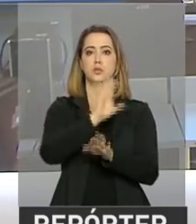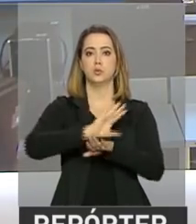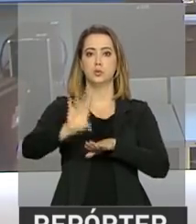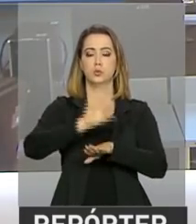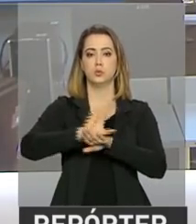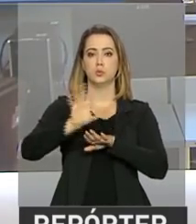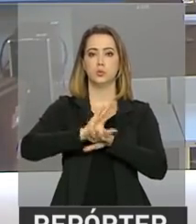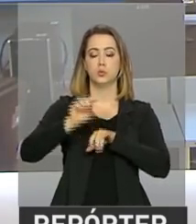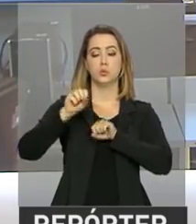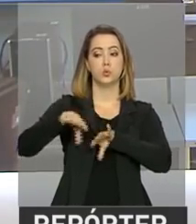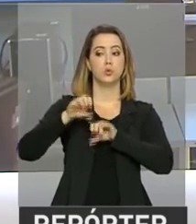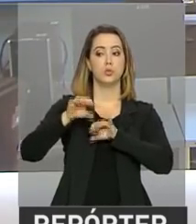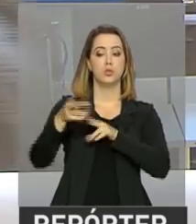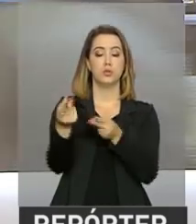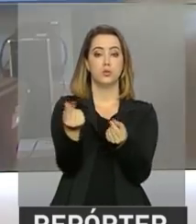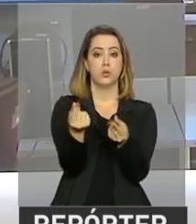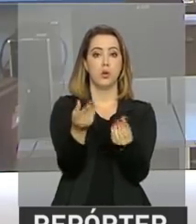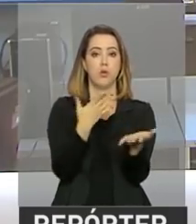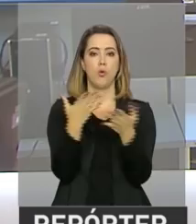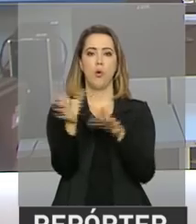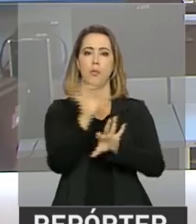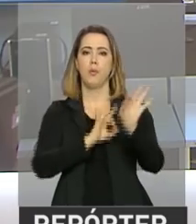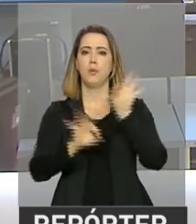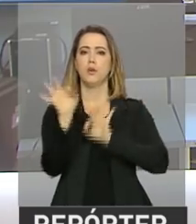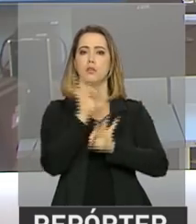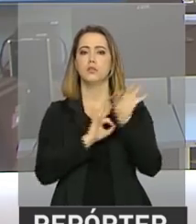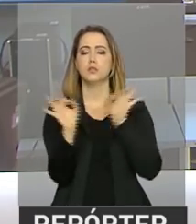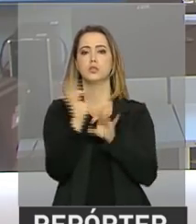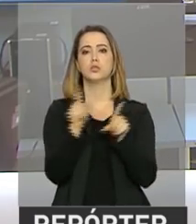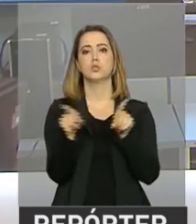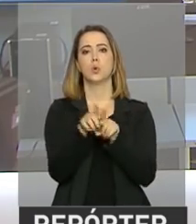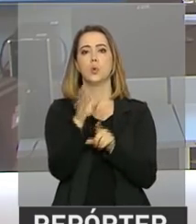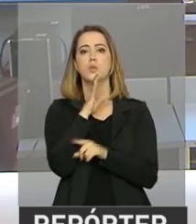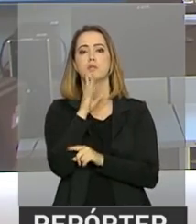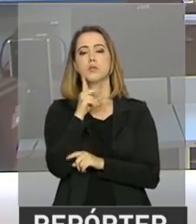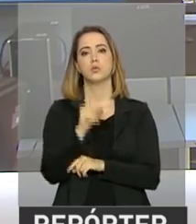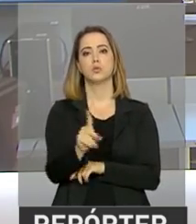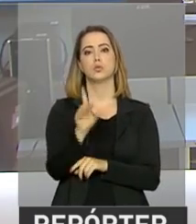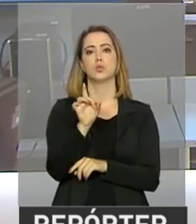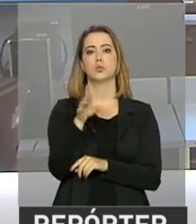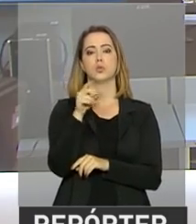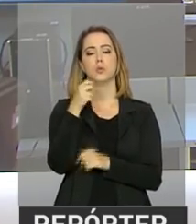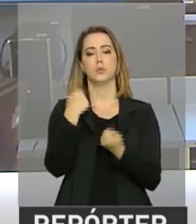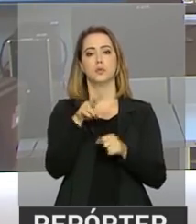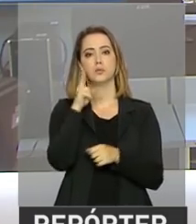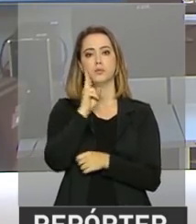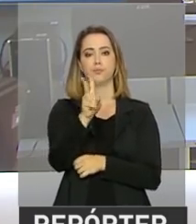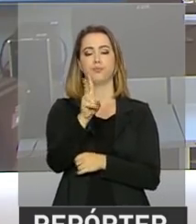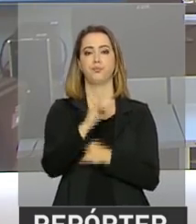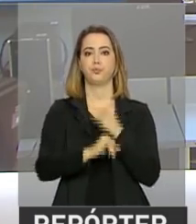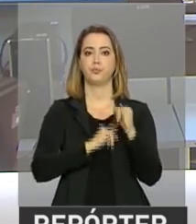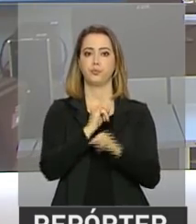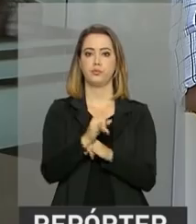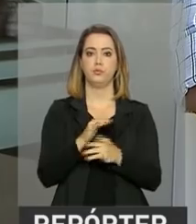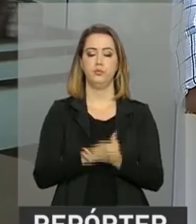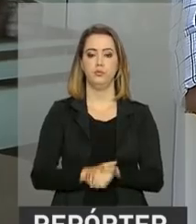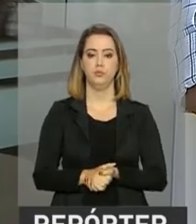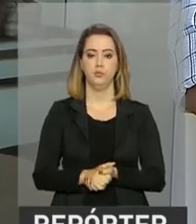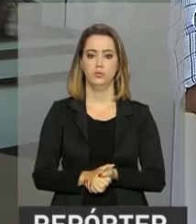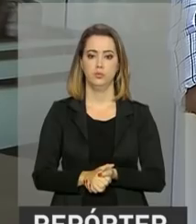país quem quiser aprender a planejar o orçamento doméstico conhecer seus direitos só precisa ter acesso à internet